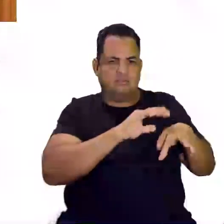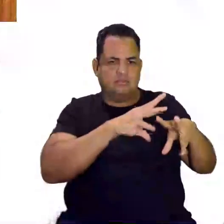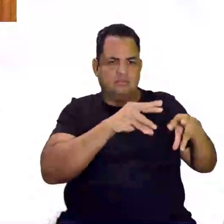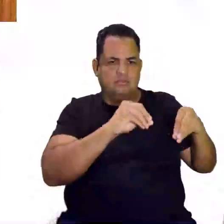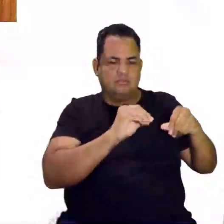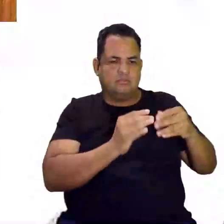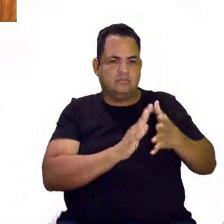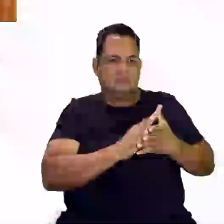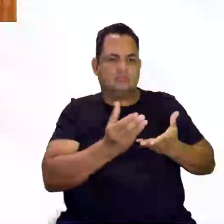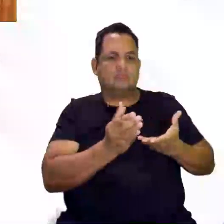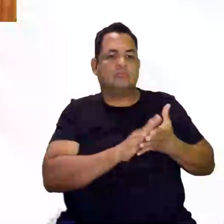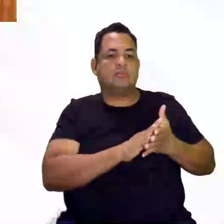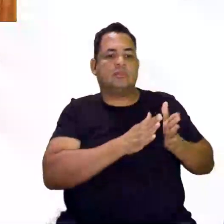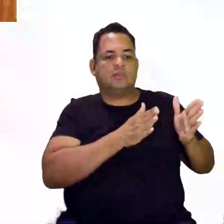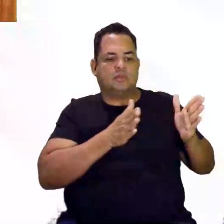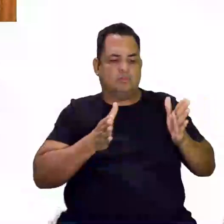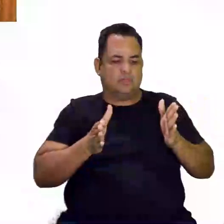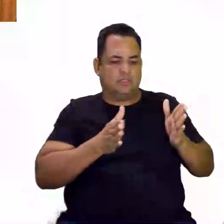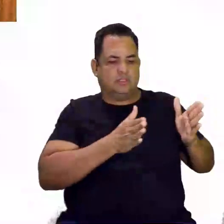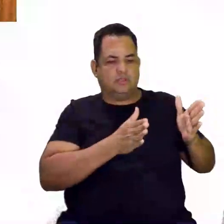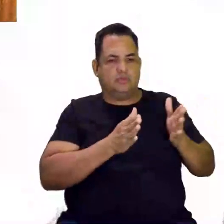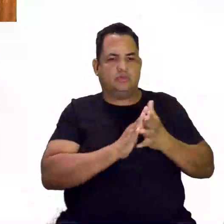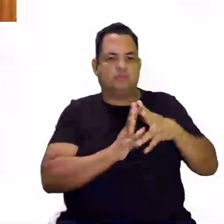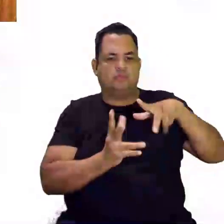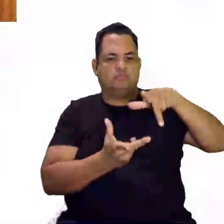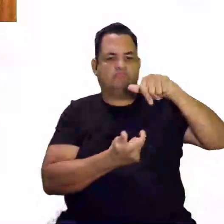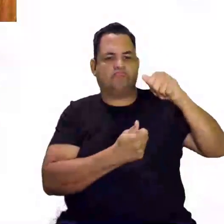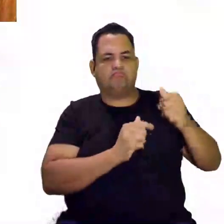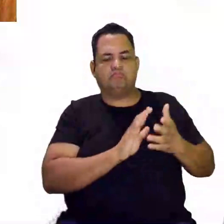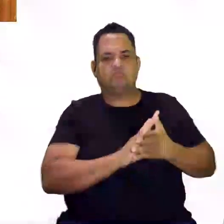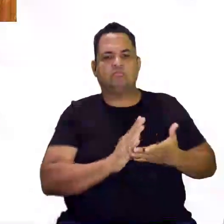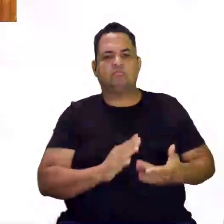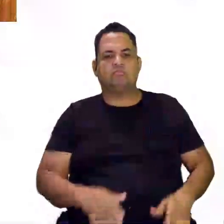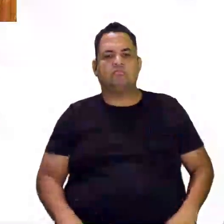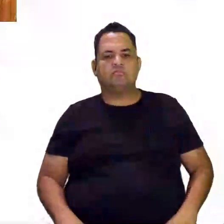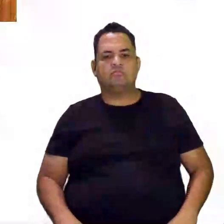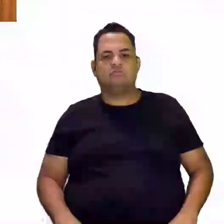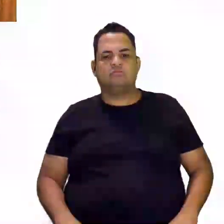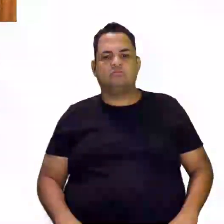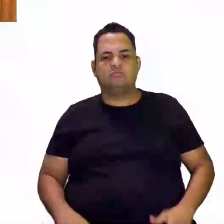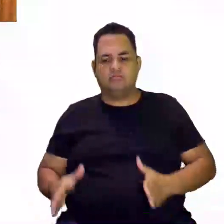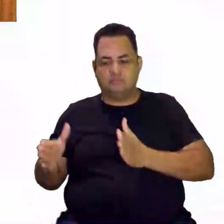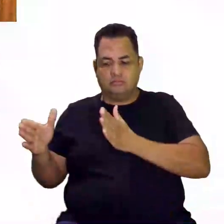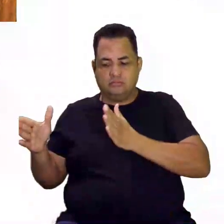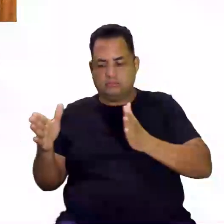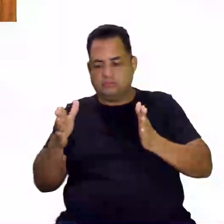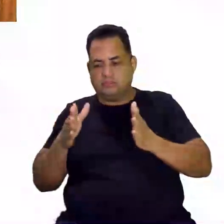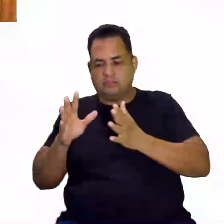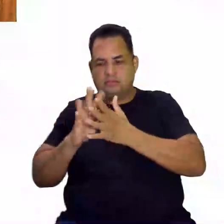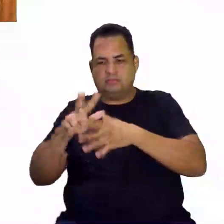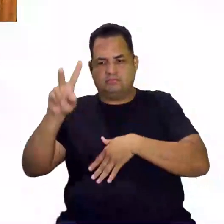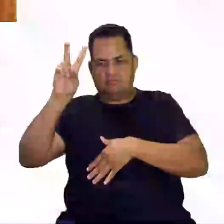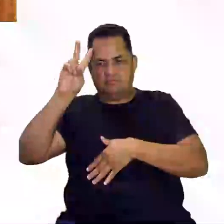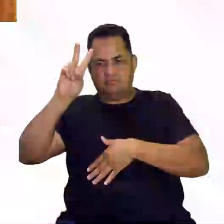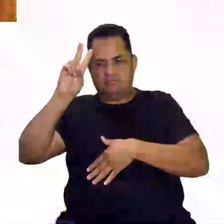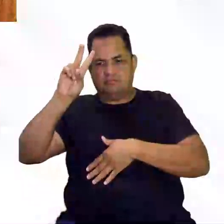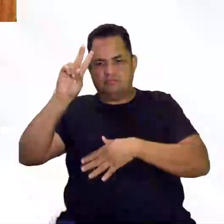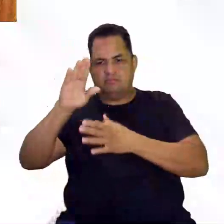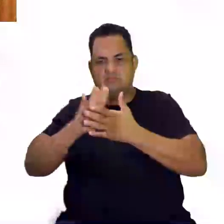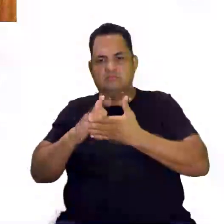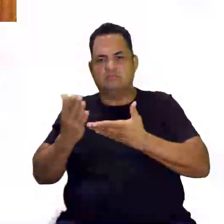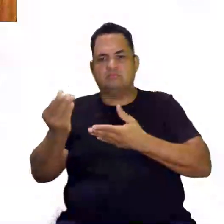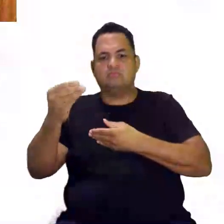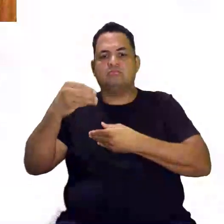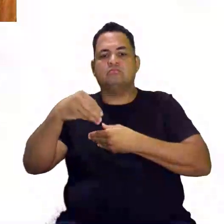do tempo geológico, certo? E o tempo histórico vai